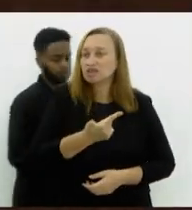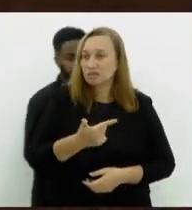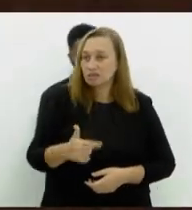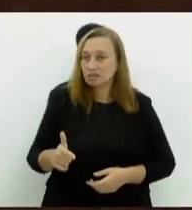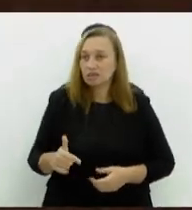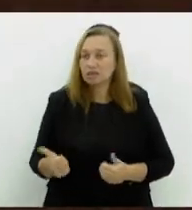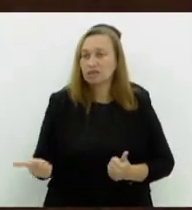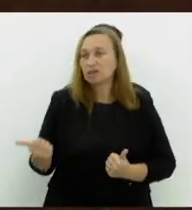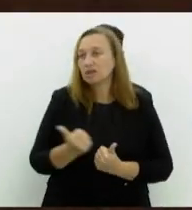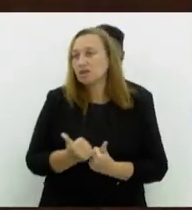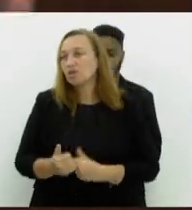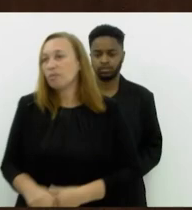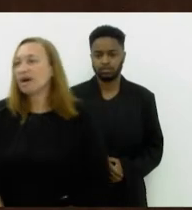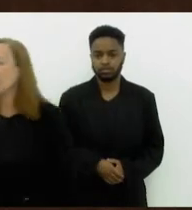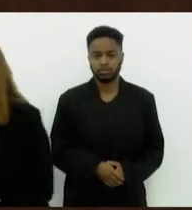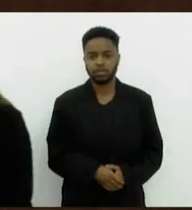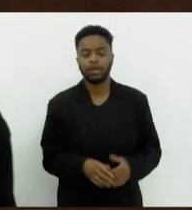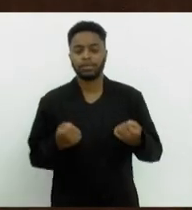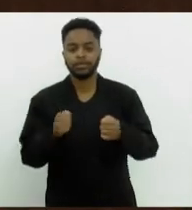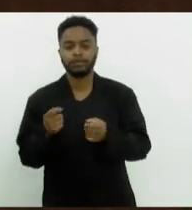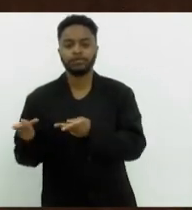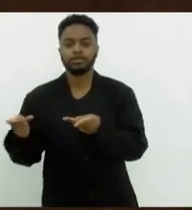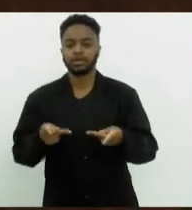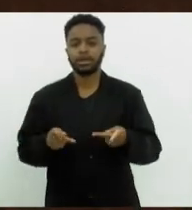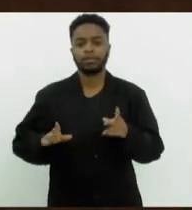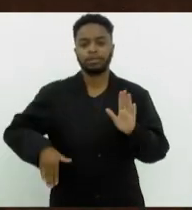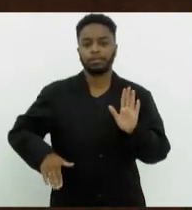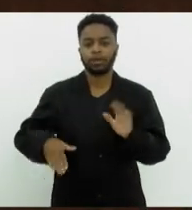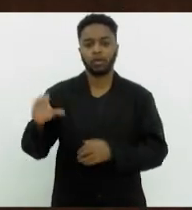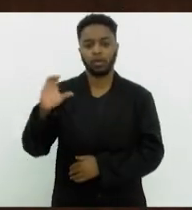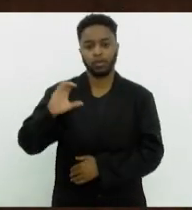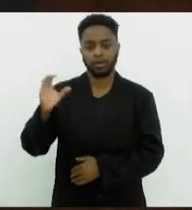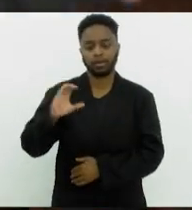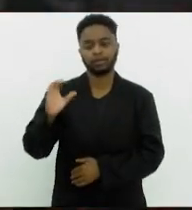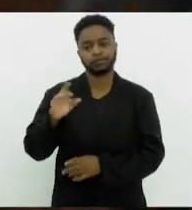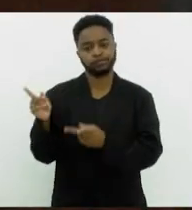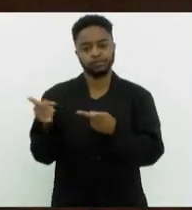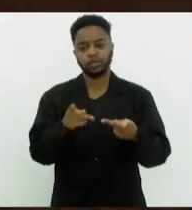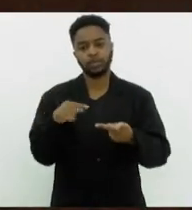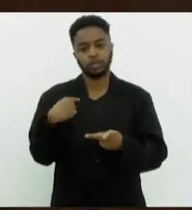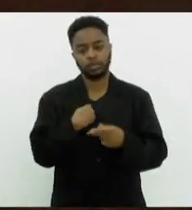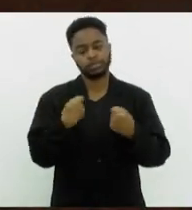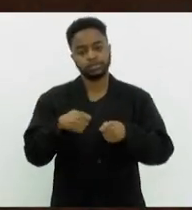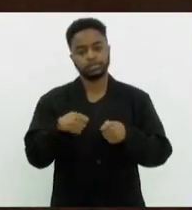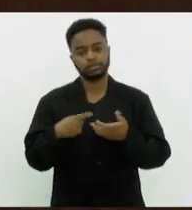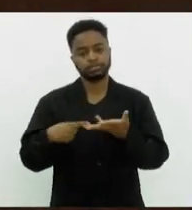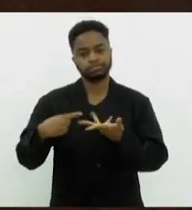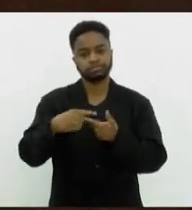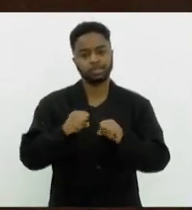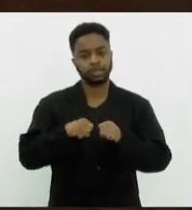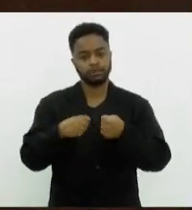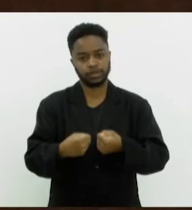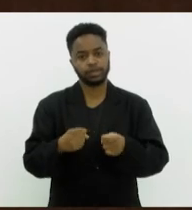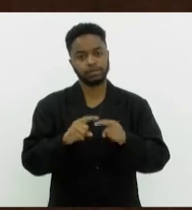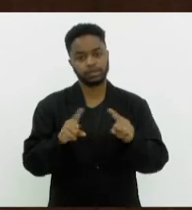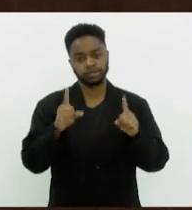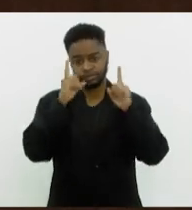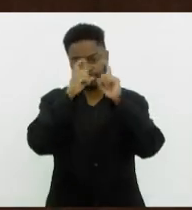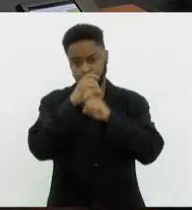mais tarde, basta frequentar a Orla, enfim, bastante coisas aí que a gente tem que defender e que é muito complicado. Muito